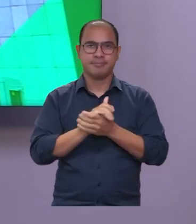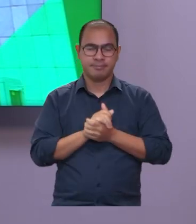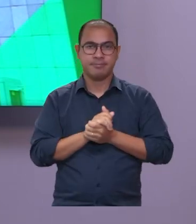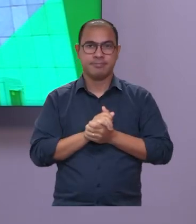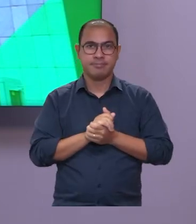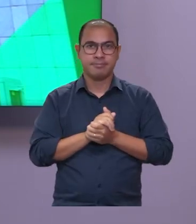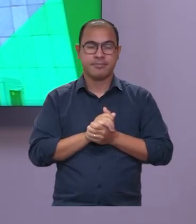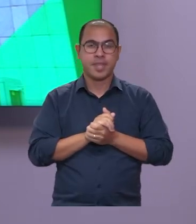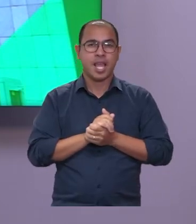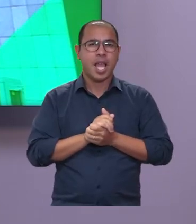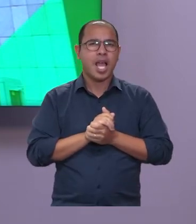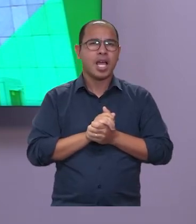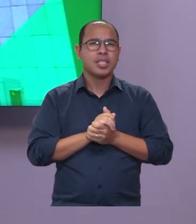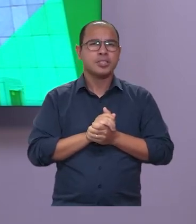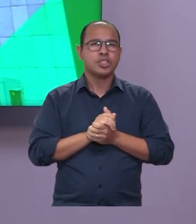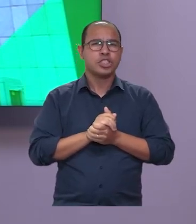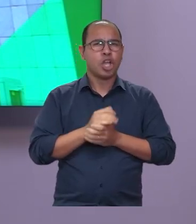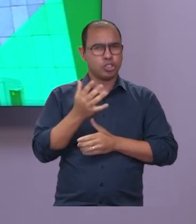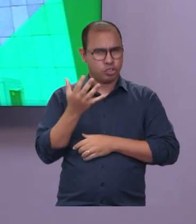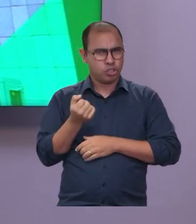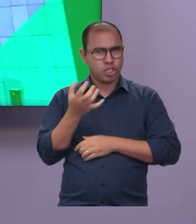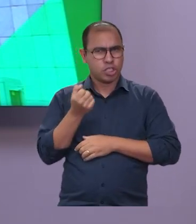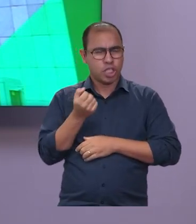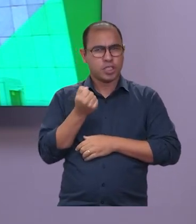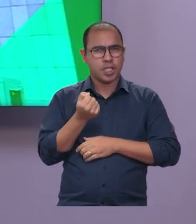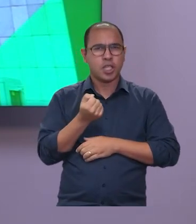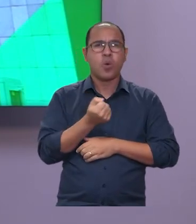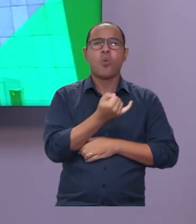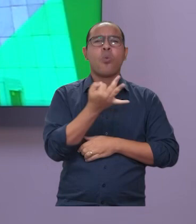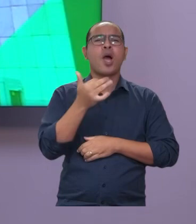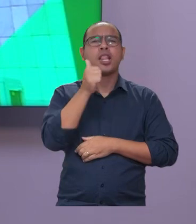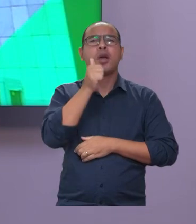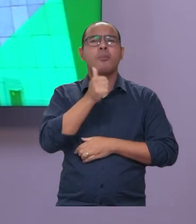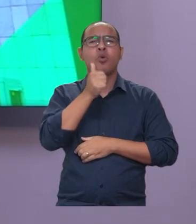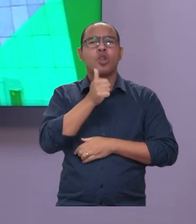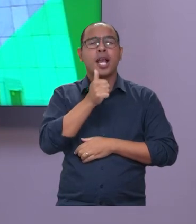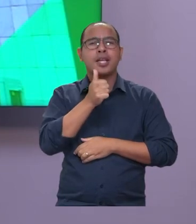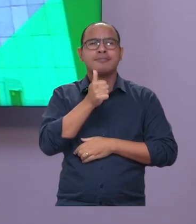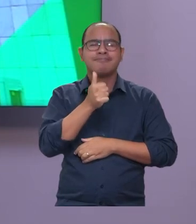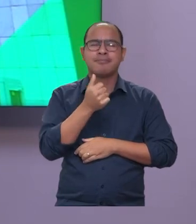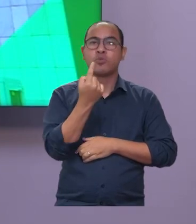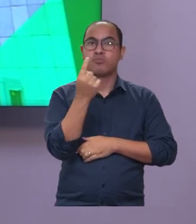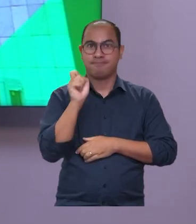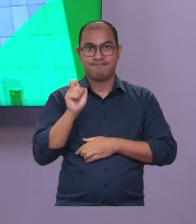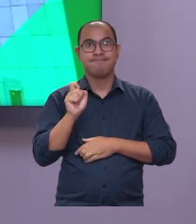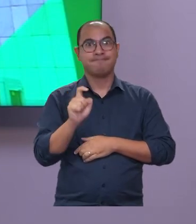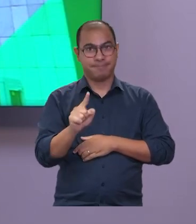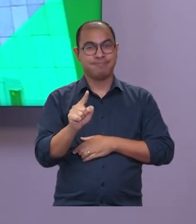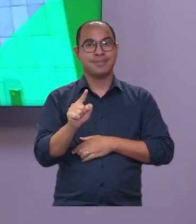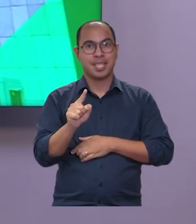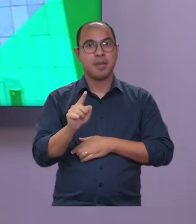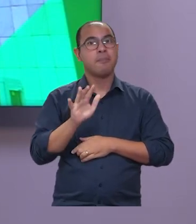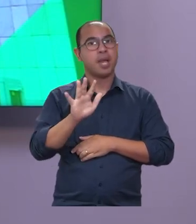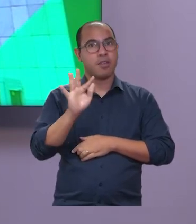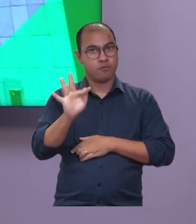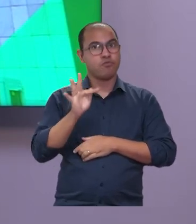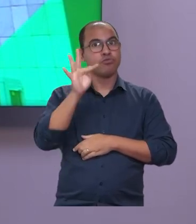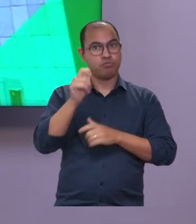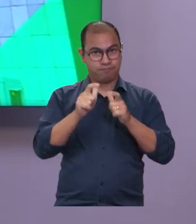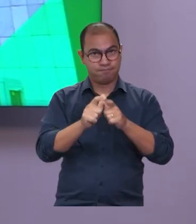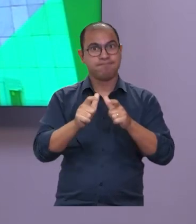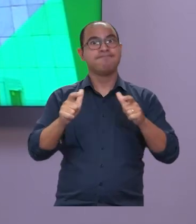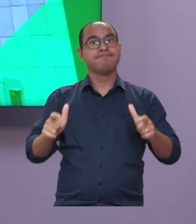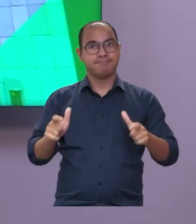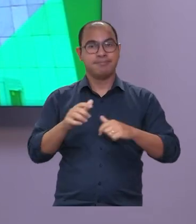violência doméstica. O benefício vai atender a princípio mil mulheres, mas ao longo do tempo, esse número pode aumentar.